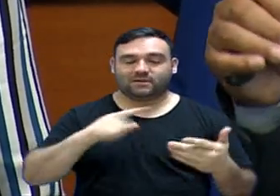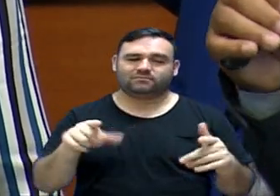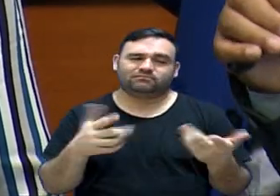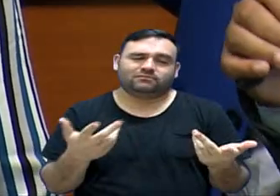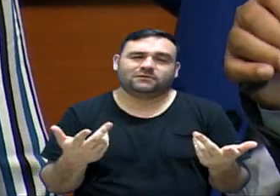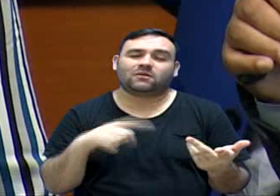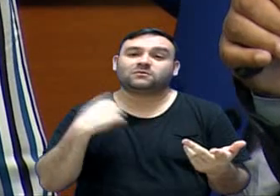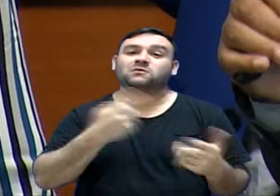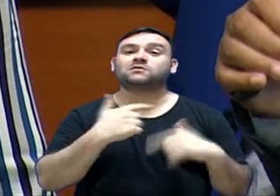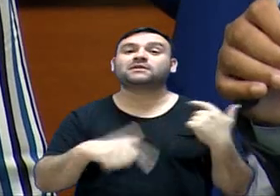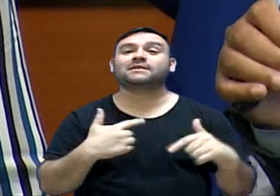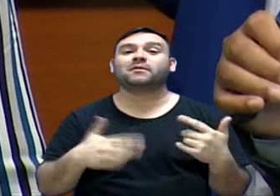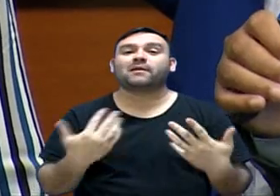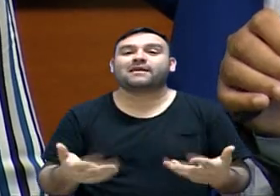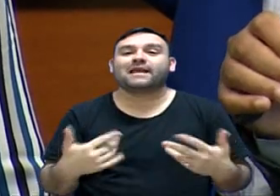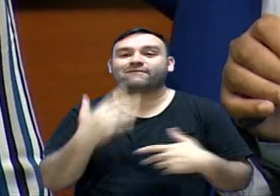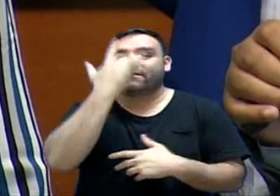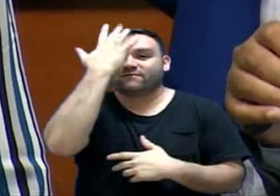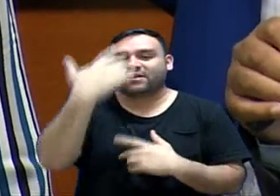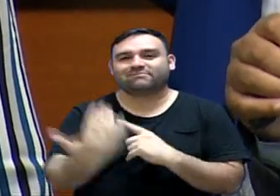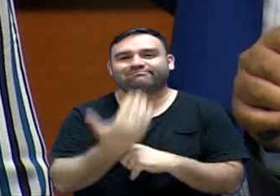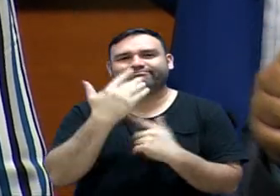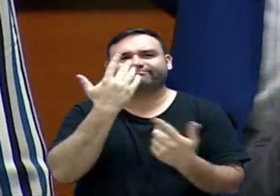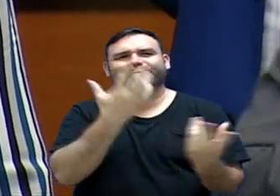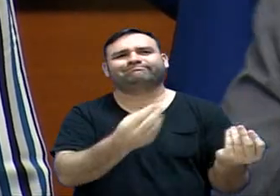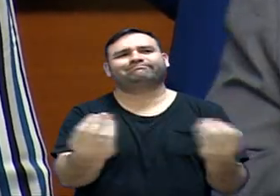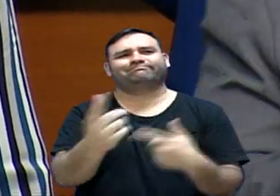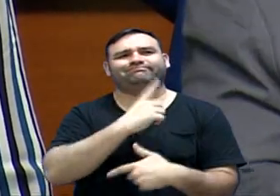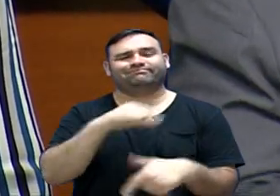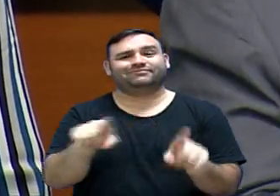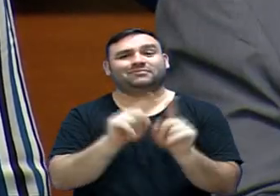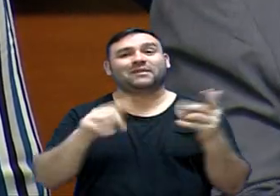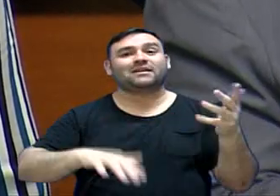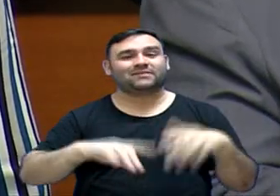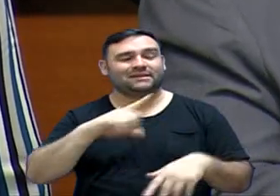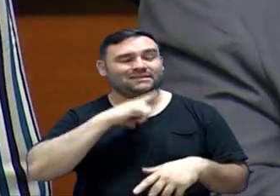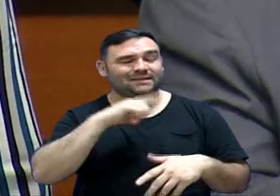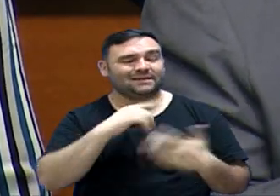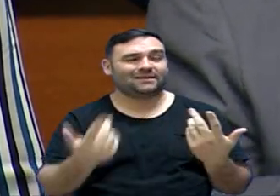Então, o nosso trabalho fica mais fácil, né, vereador Luiz Santos? Porque a gente, quando tem